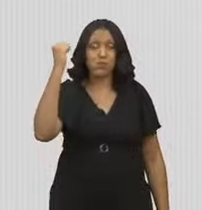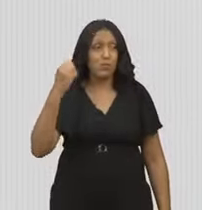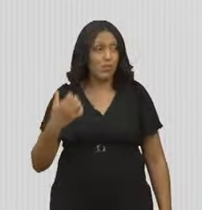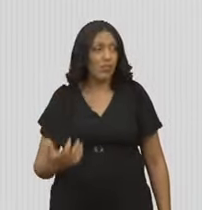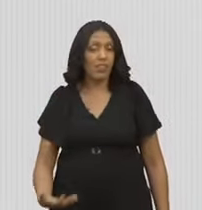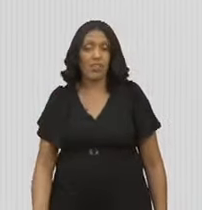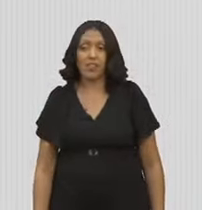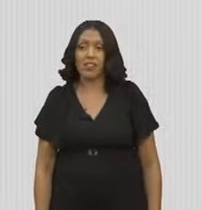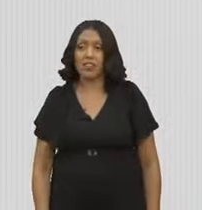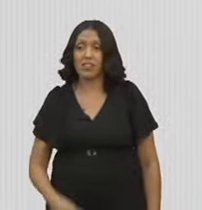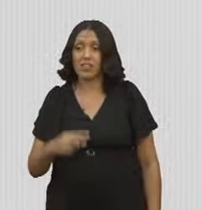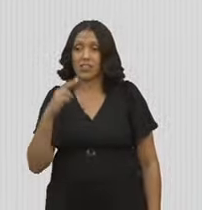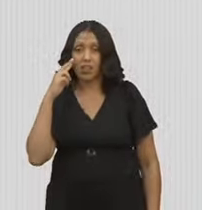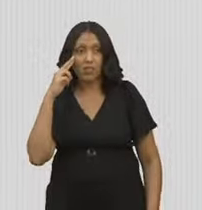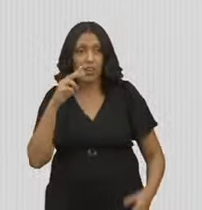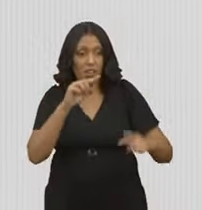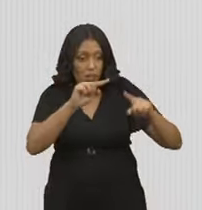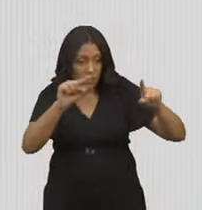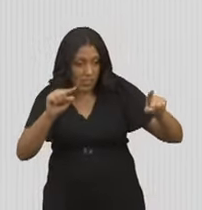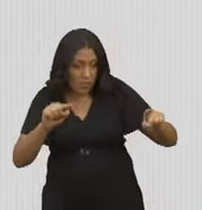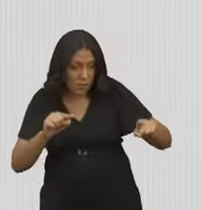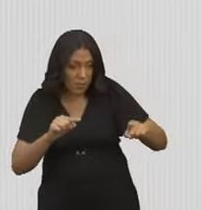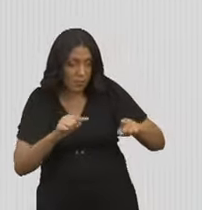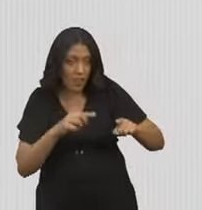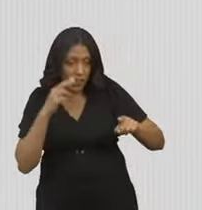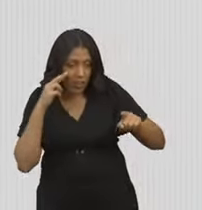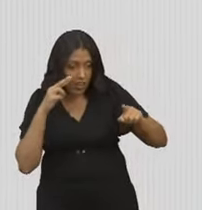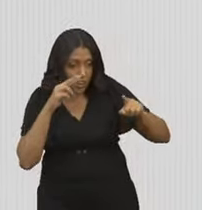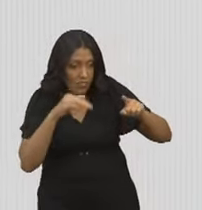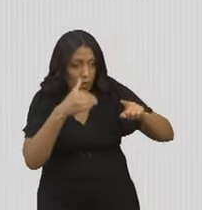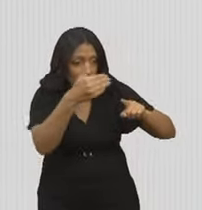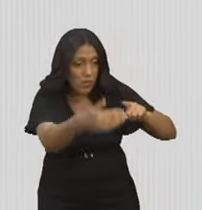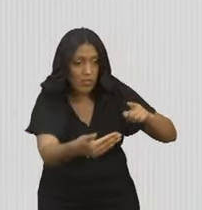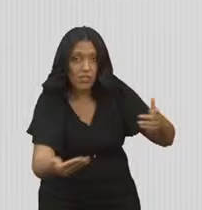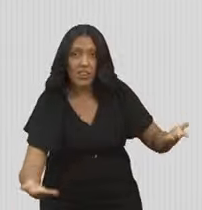lado, o vizinho. Isso é